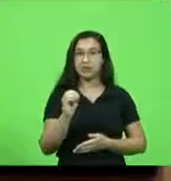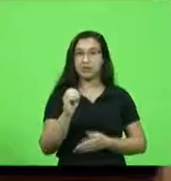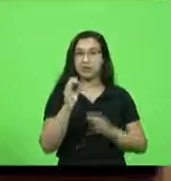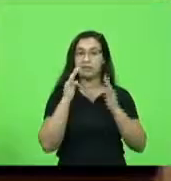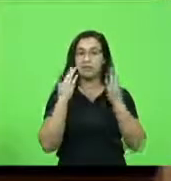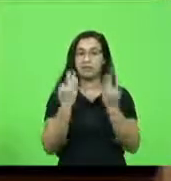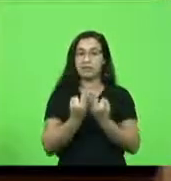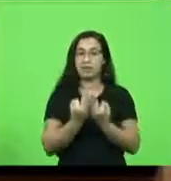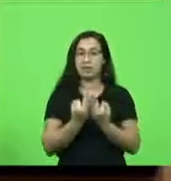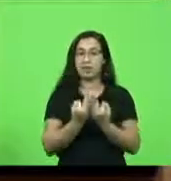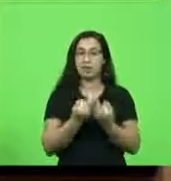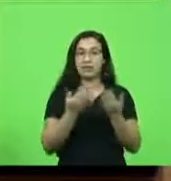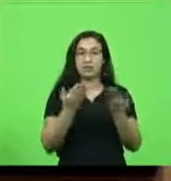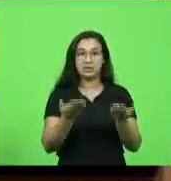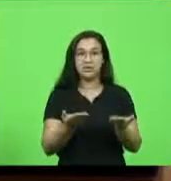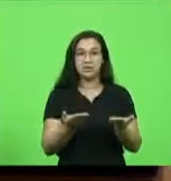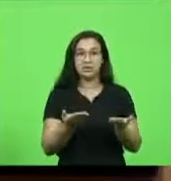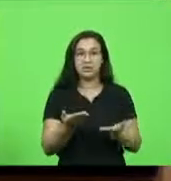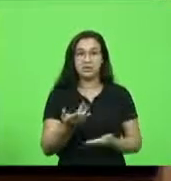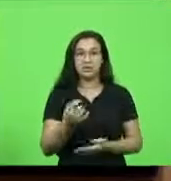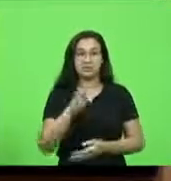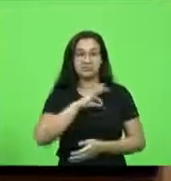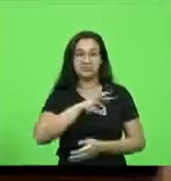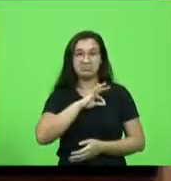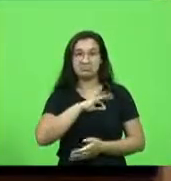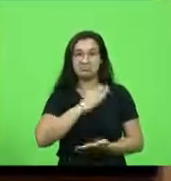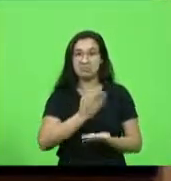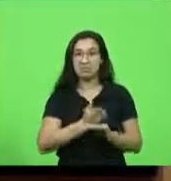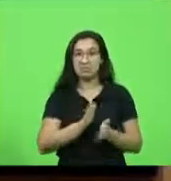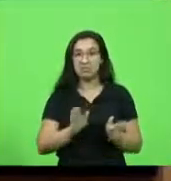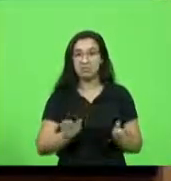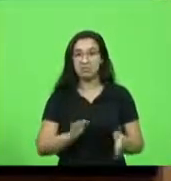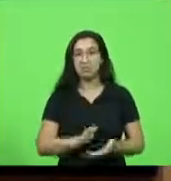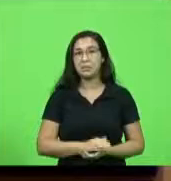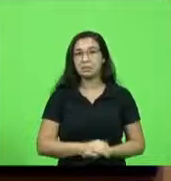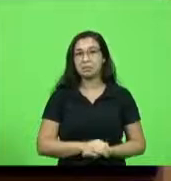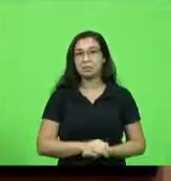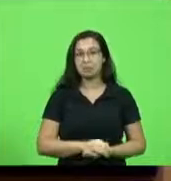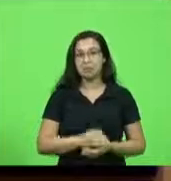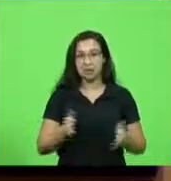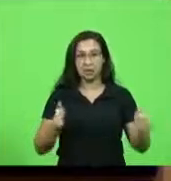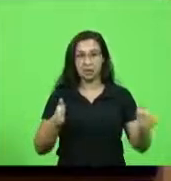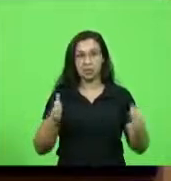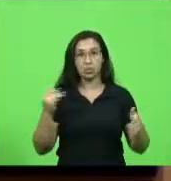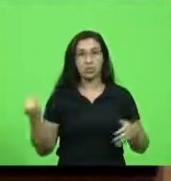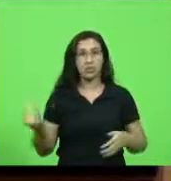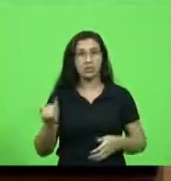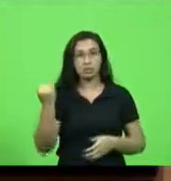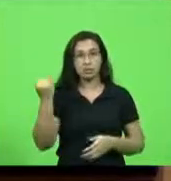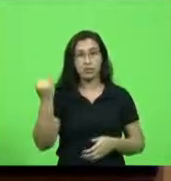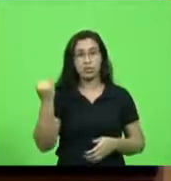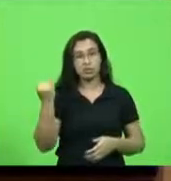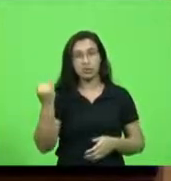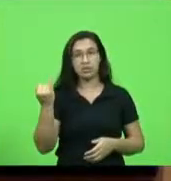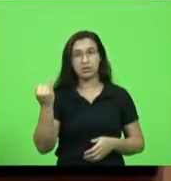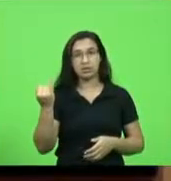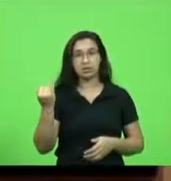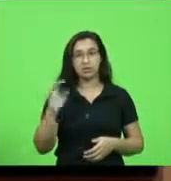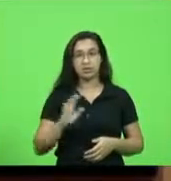de receber o seu sustento naquele momento mais importante de que